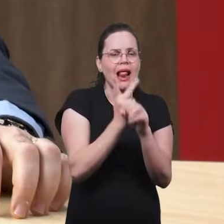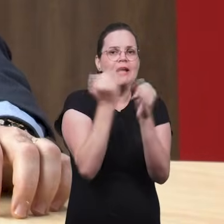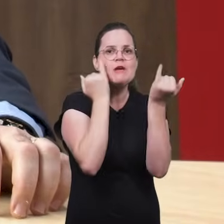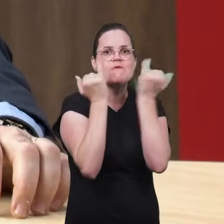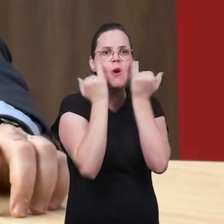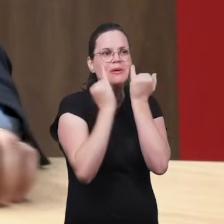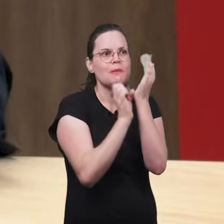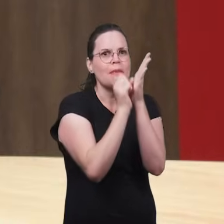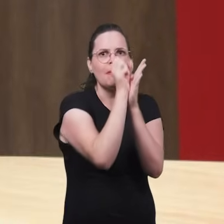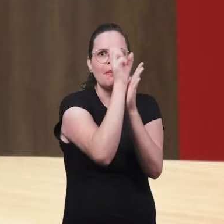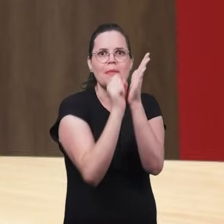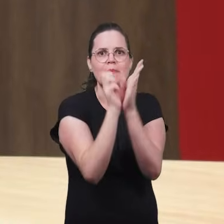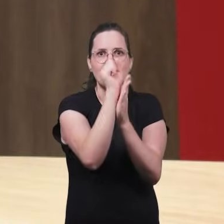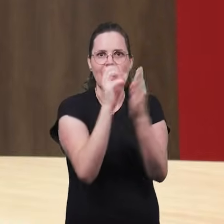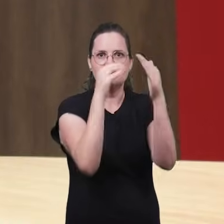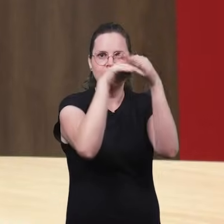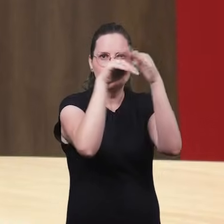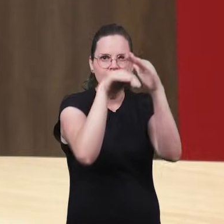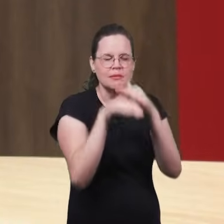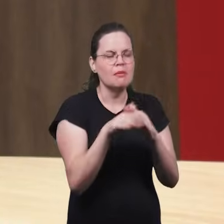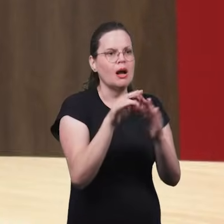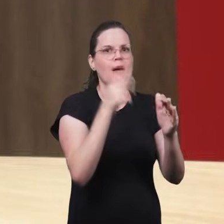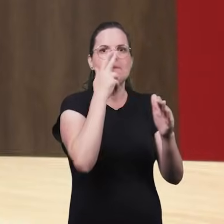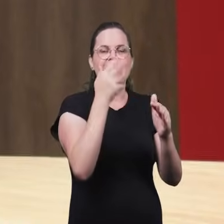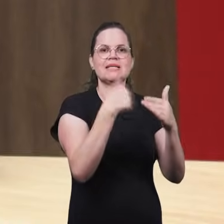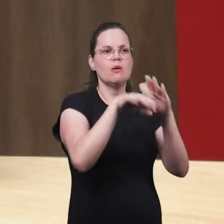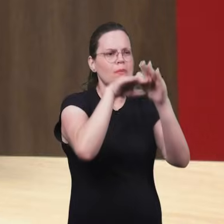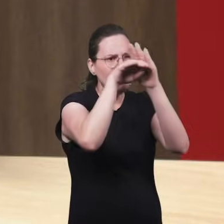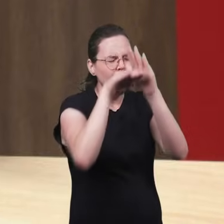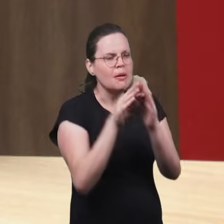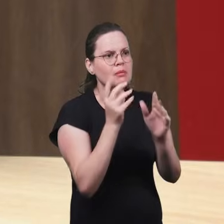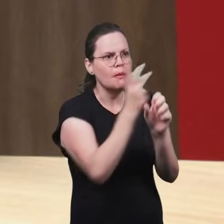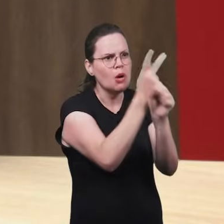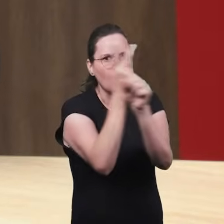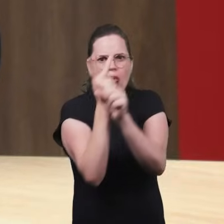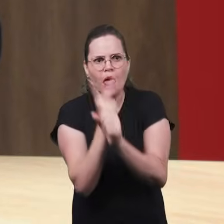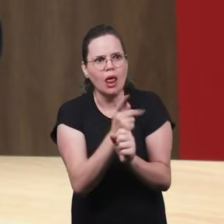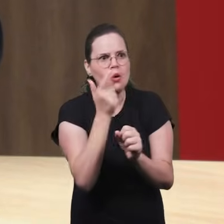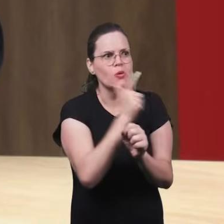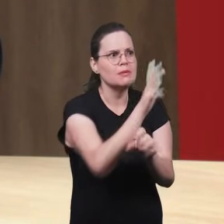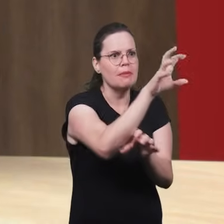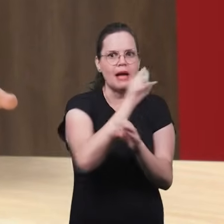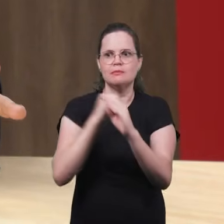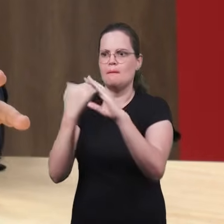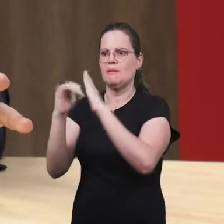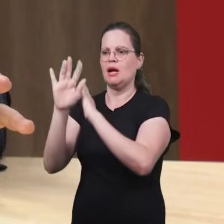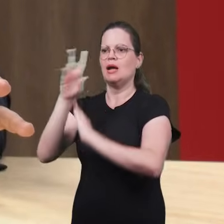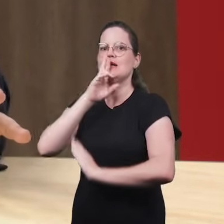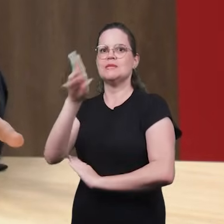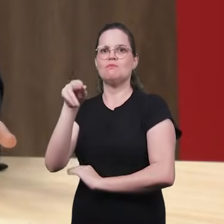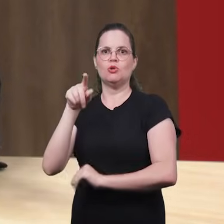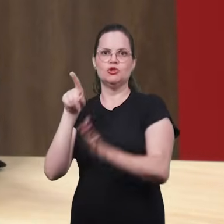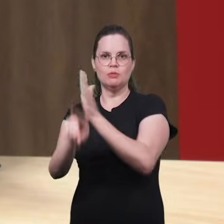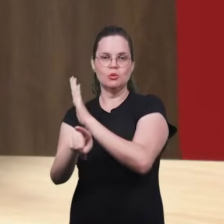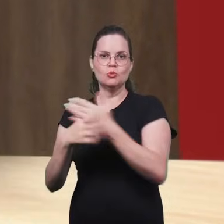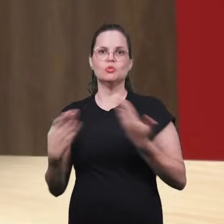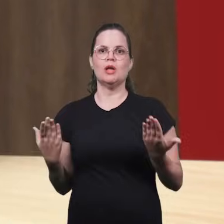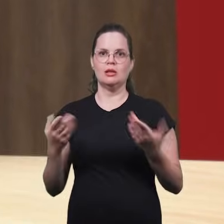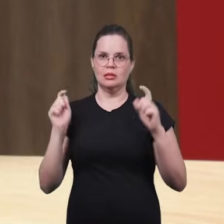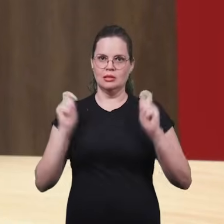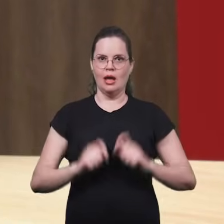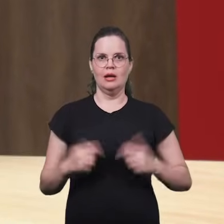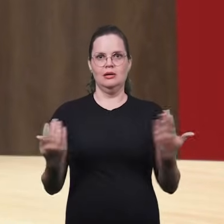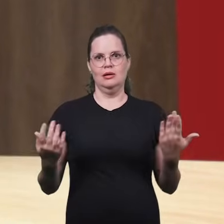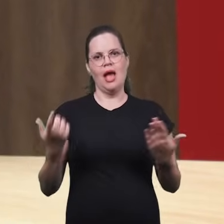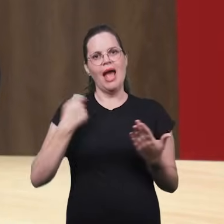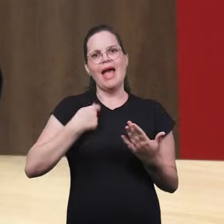informações para te responder uma pergunta. Então, essa é uma lógica simples. Há,